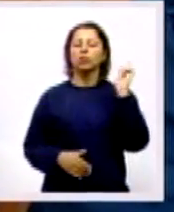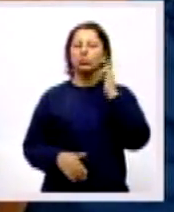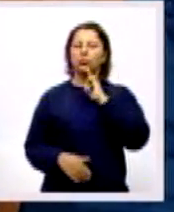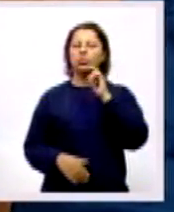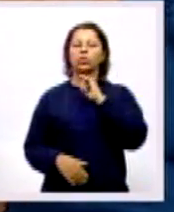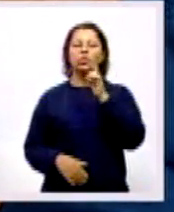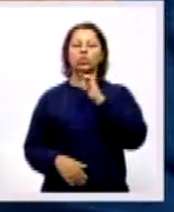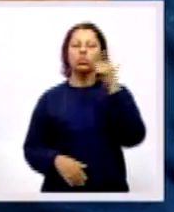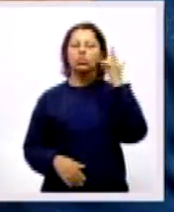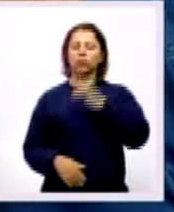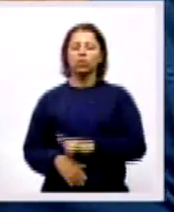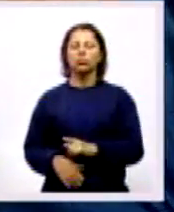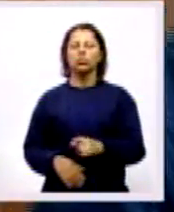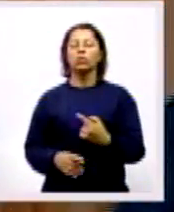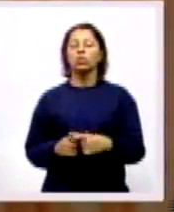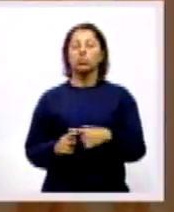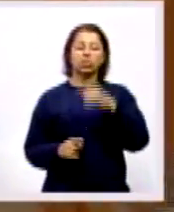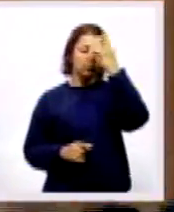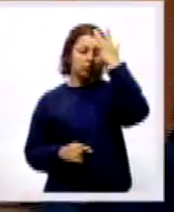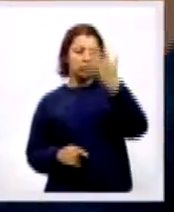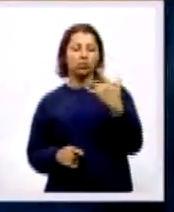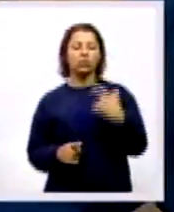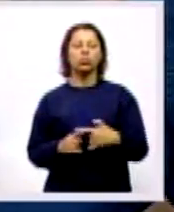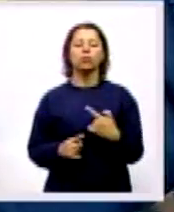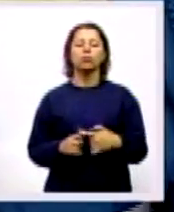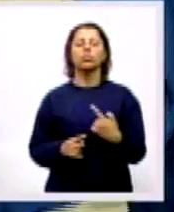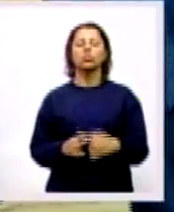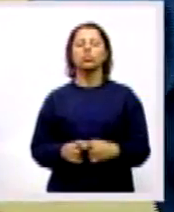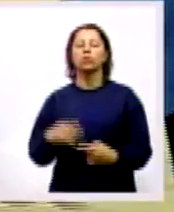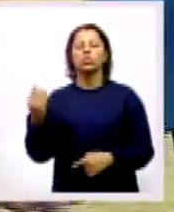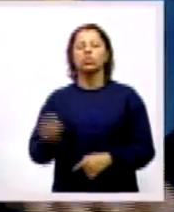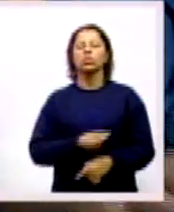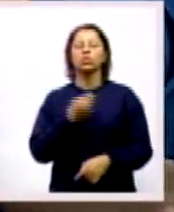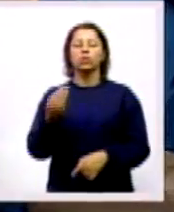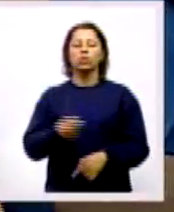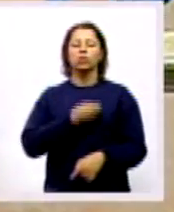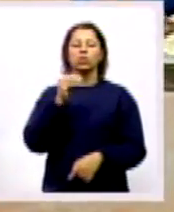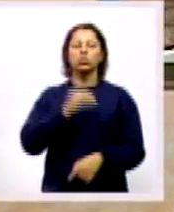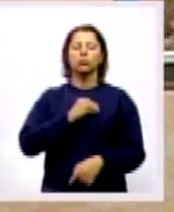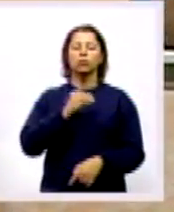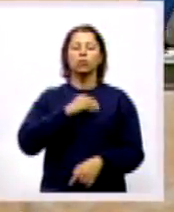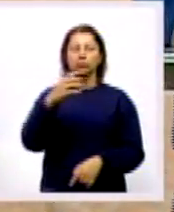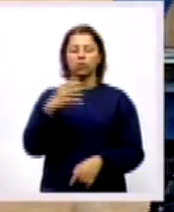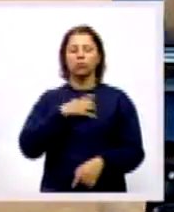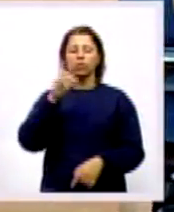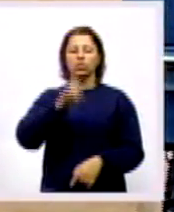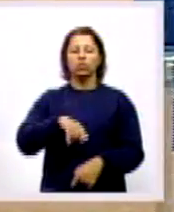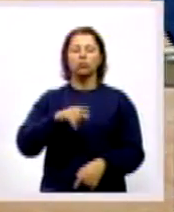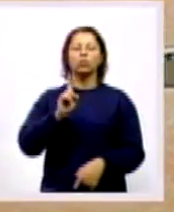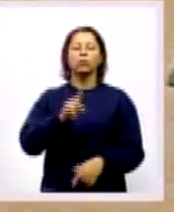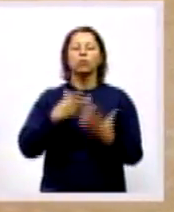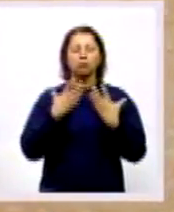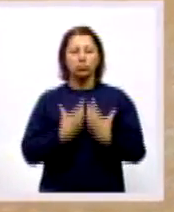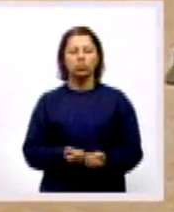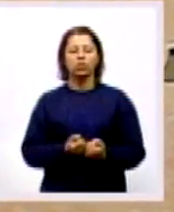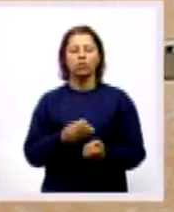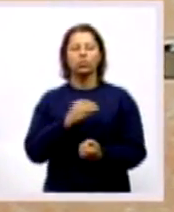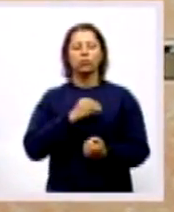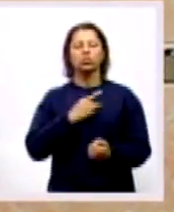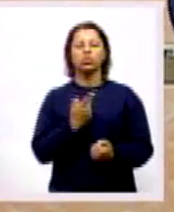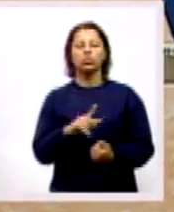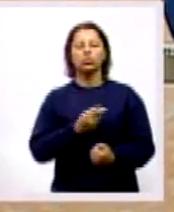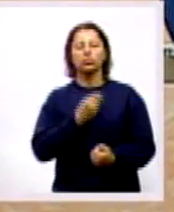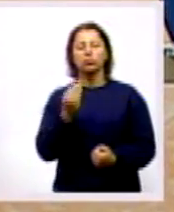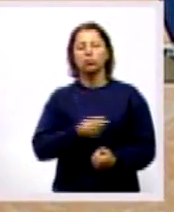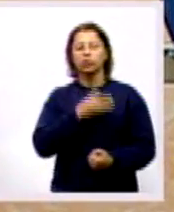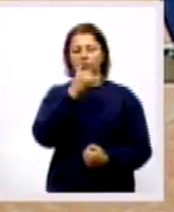Tô facinho. Viver como se fosse um pagão nessa dimensão afetiva é isso. Você assumir o paganismo na sua vida